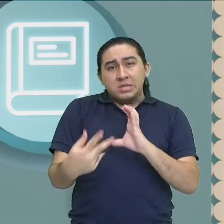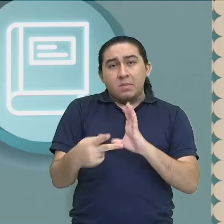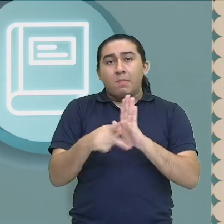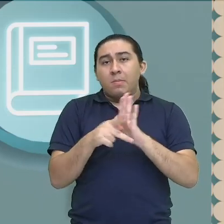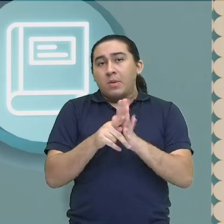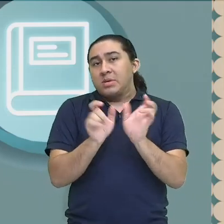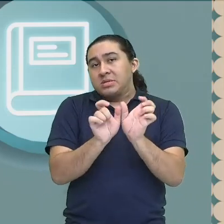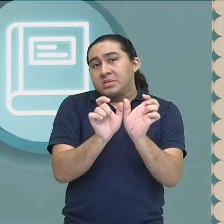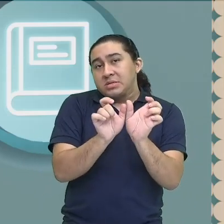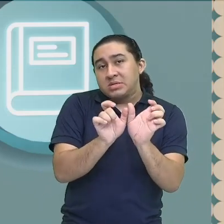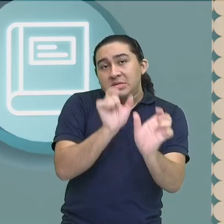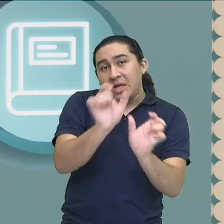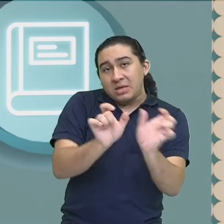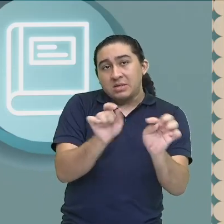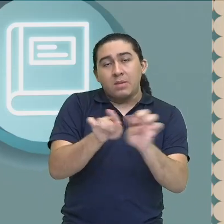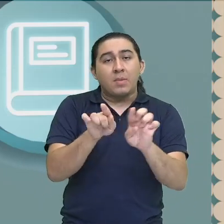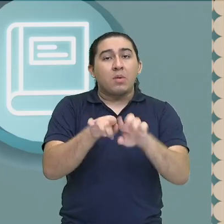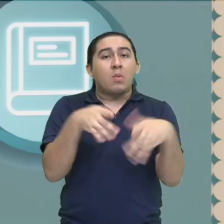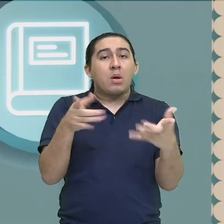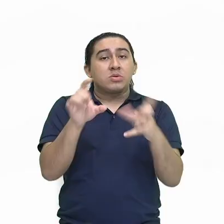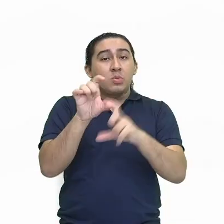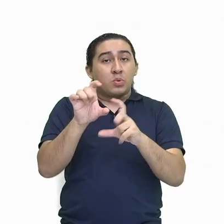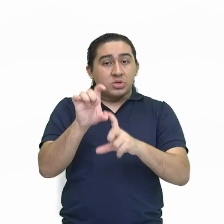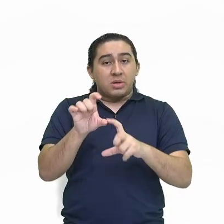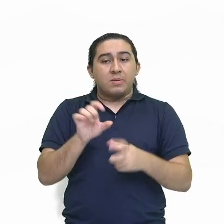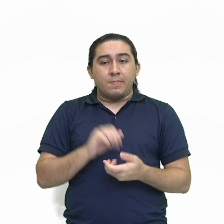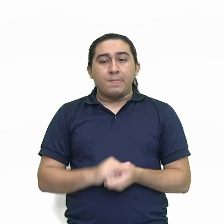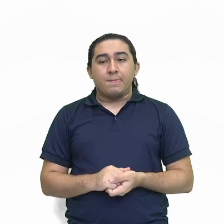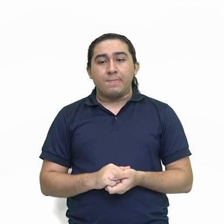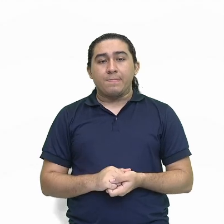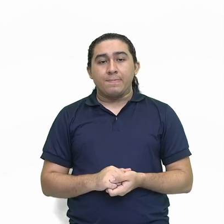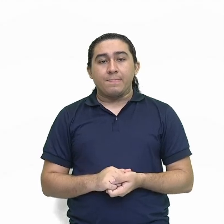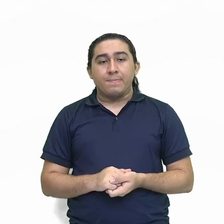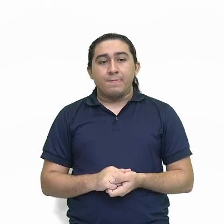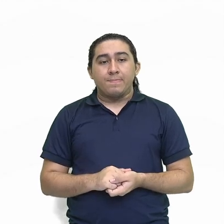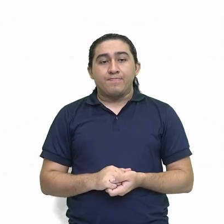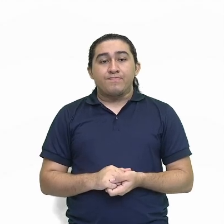e quais são as subordinadas.